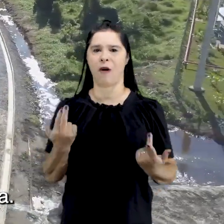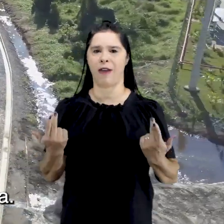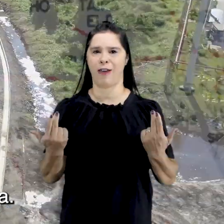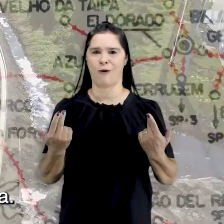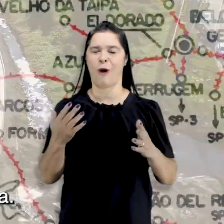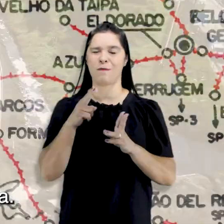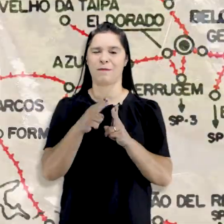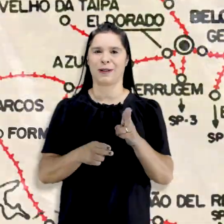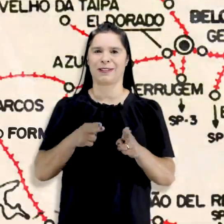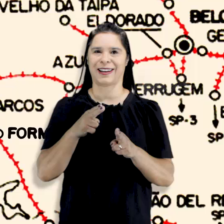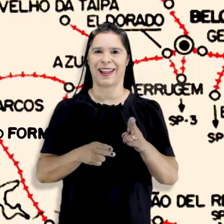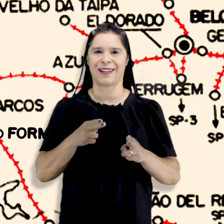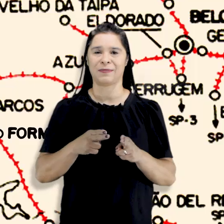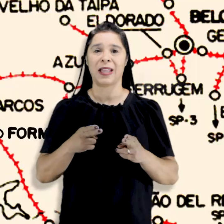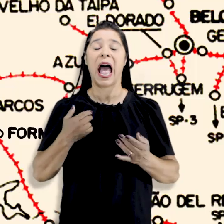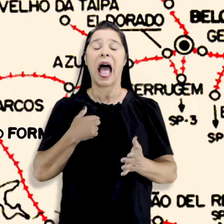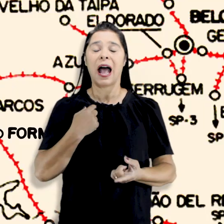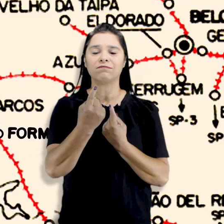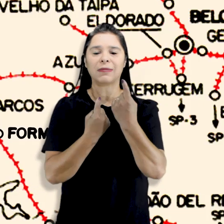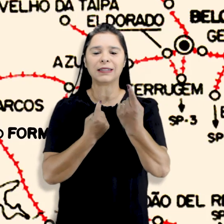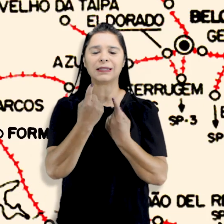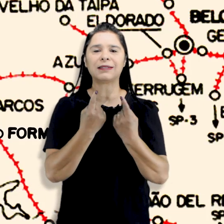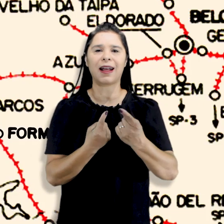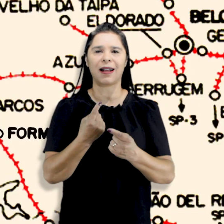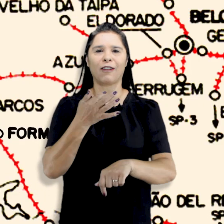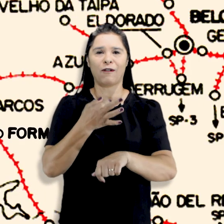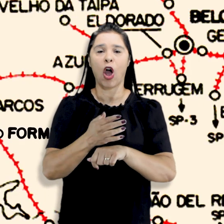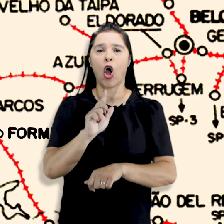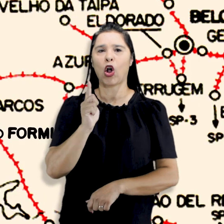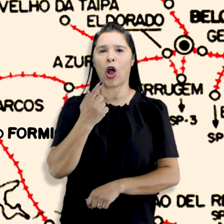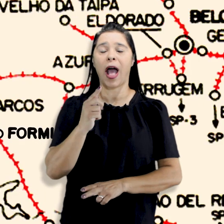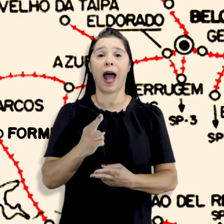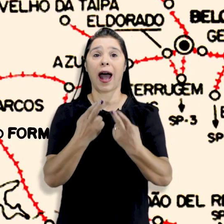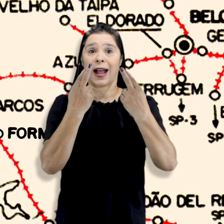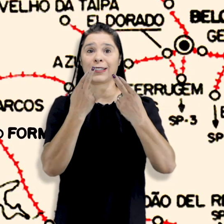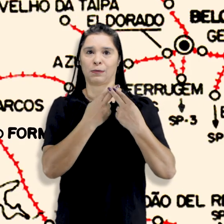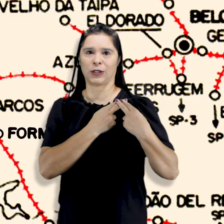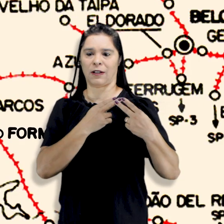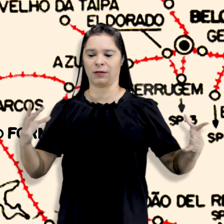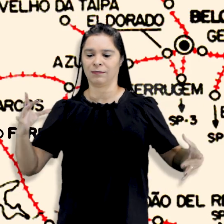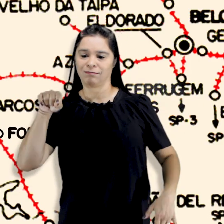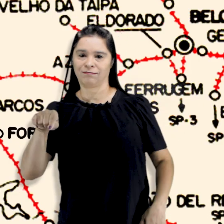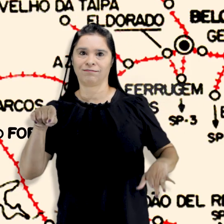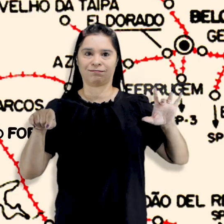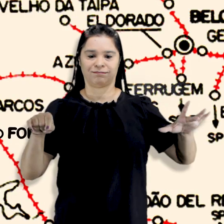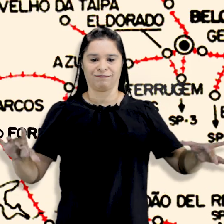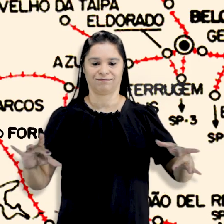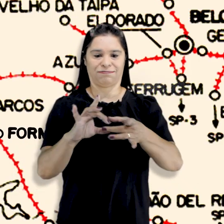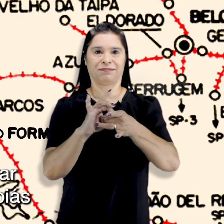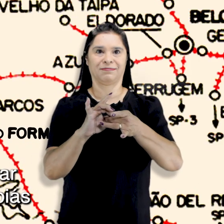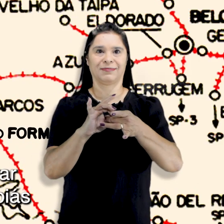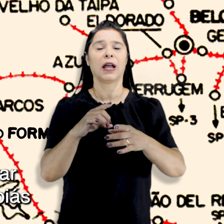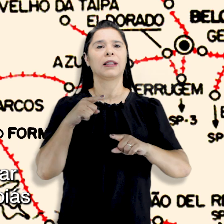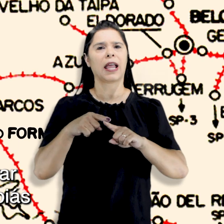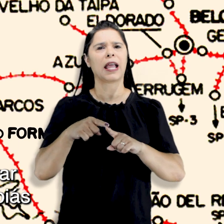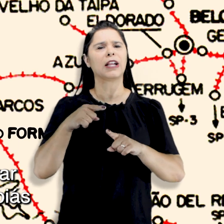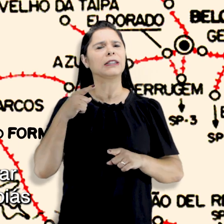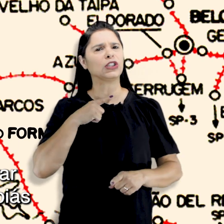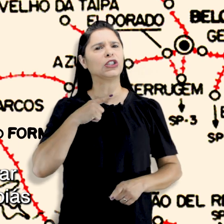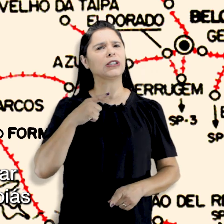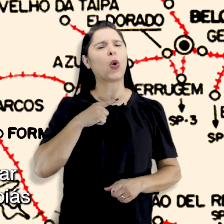pela ferrovia. A Estrada de Ferro Goiás foi a grande responsável por conectar Formiga e Araguari. A